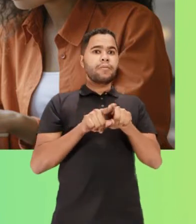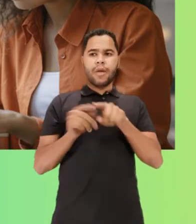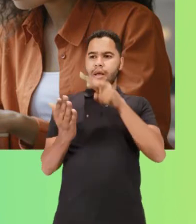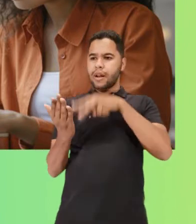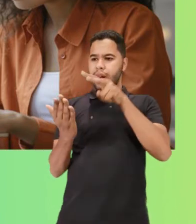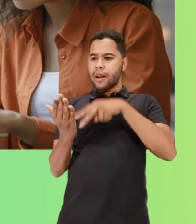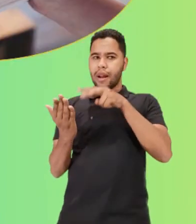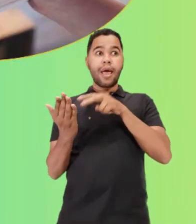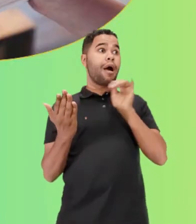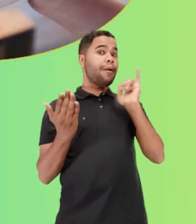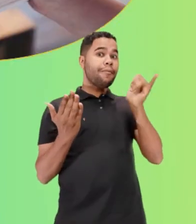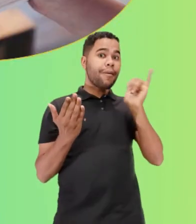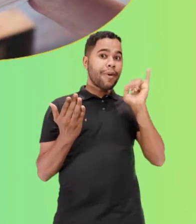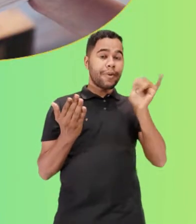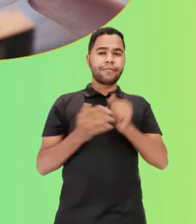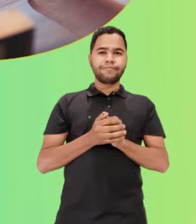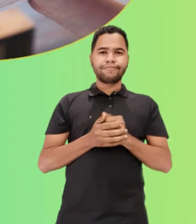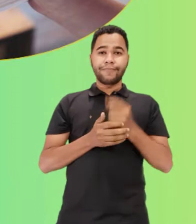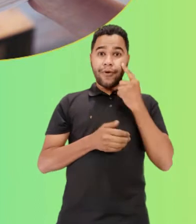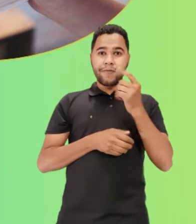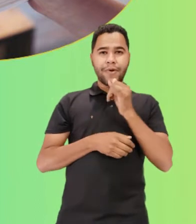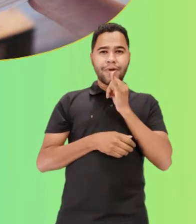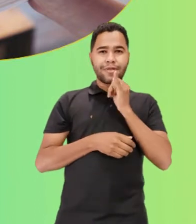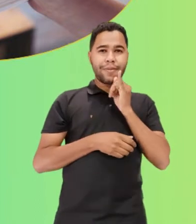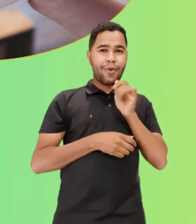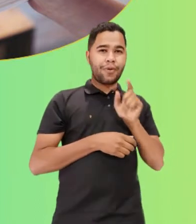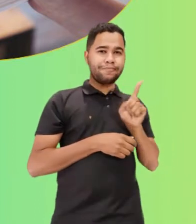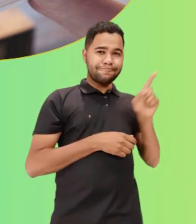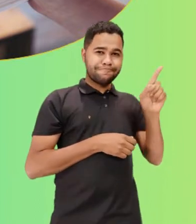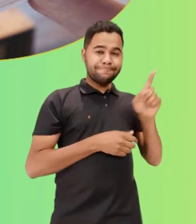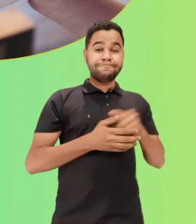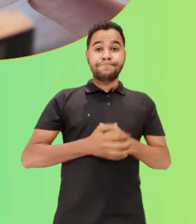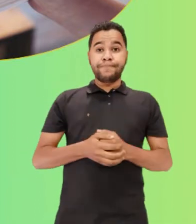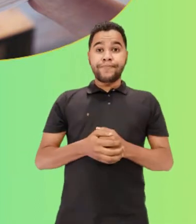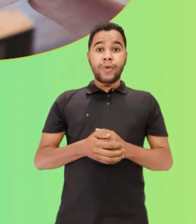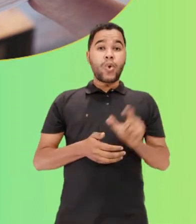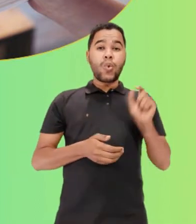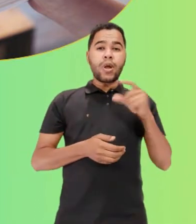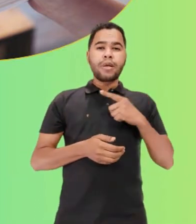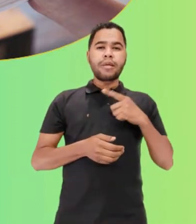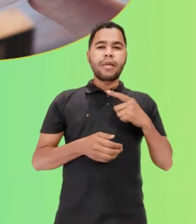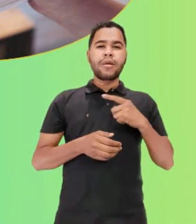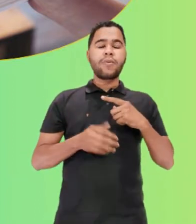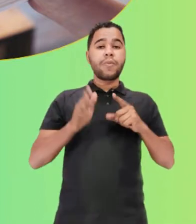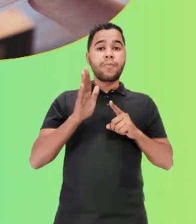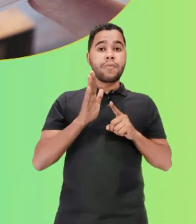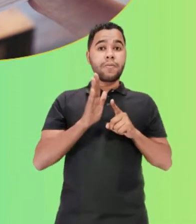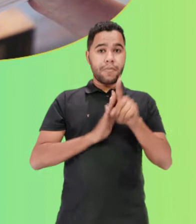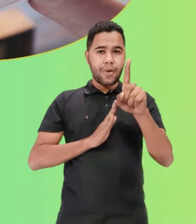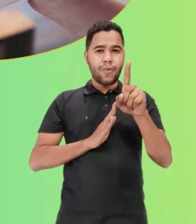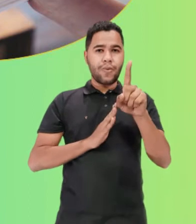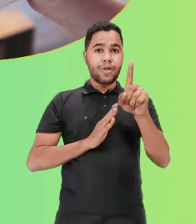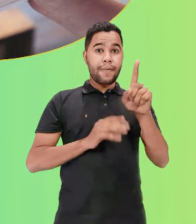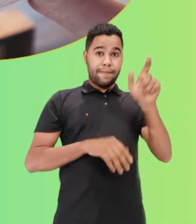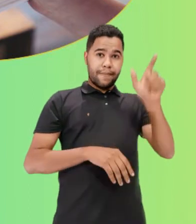lida no jornal. Vamos dar uma olhada em um exemplo de retextualização? Neste exemplo, temos uma pergunta respondida por